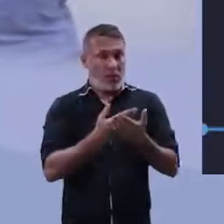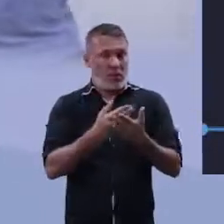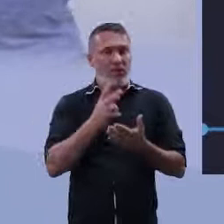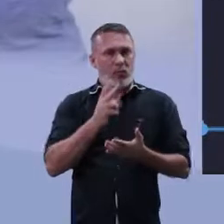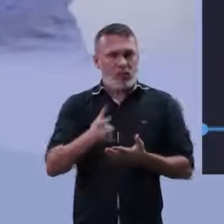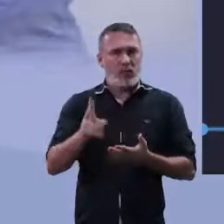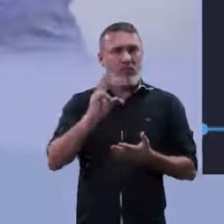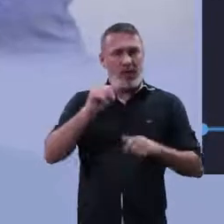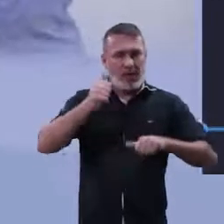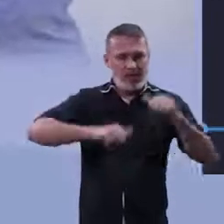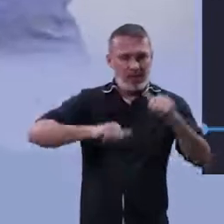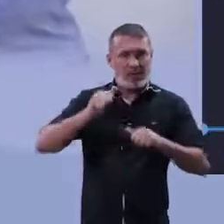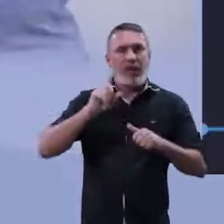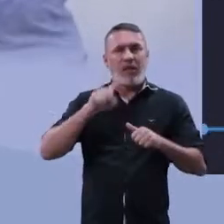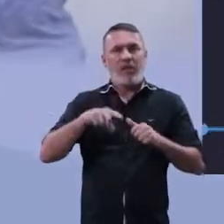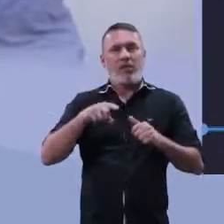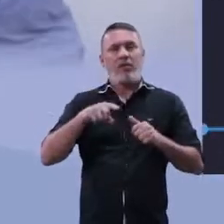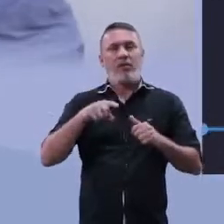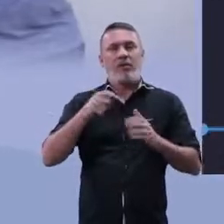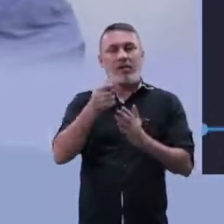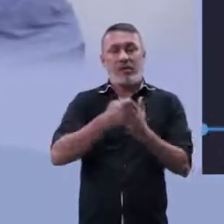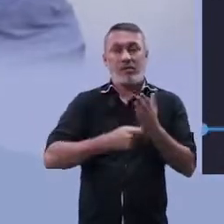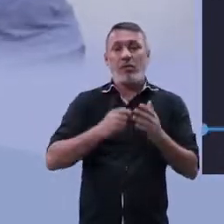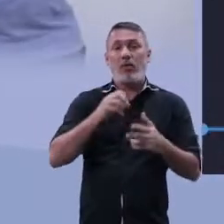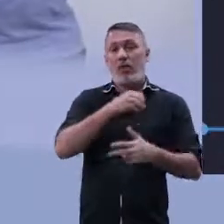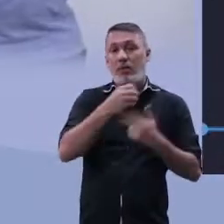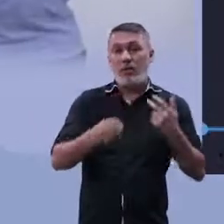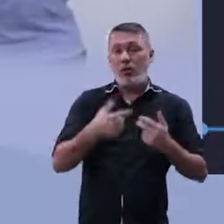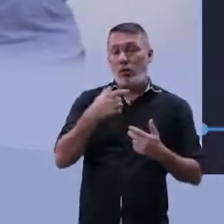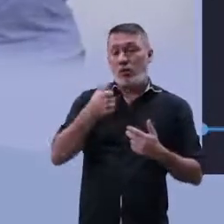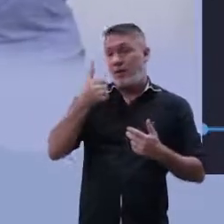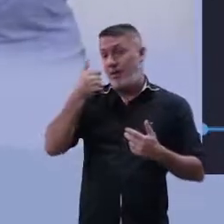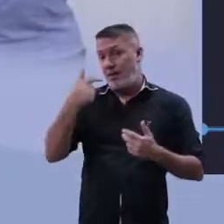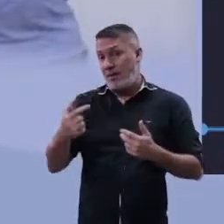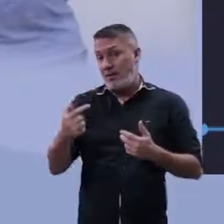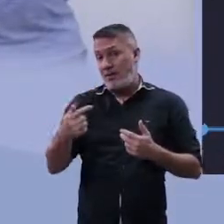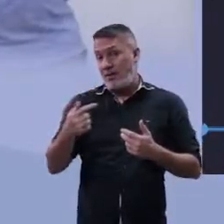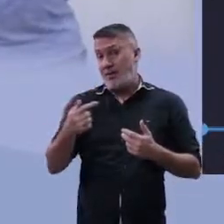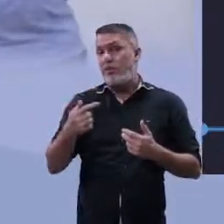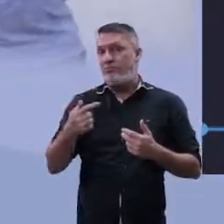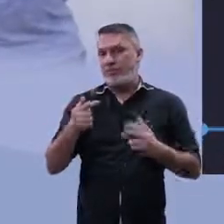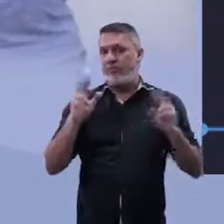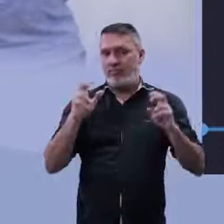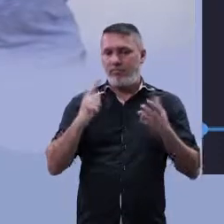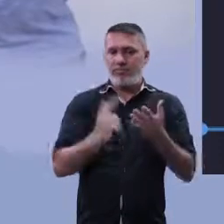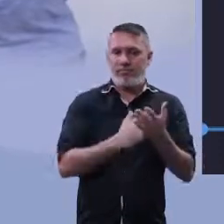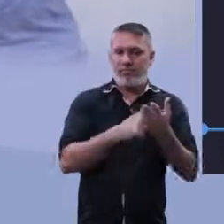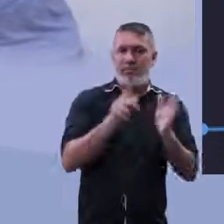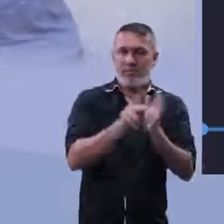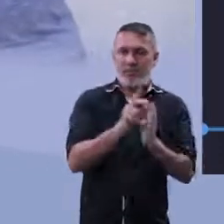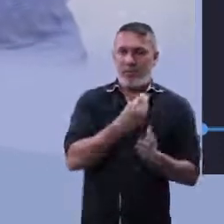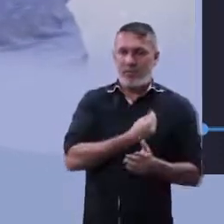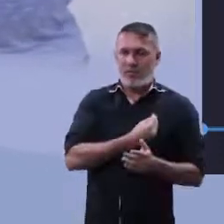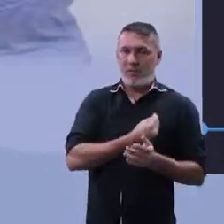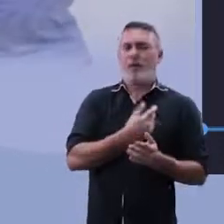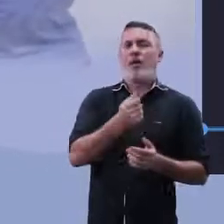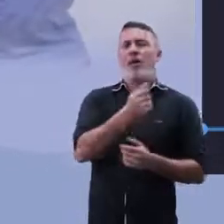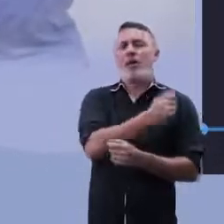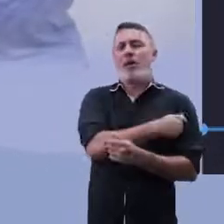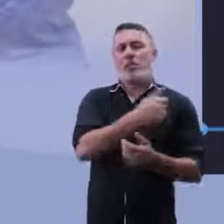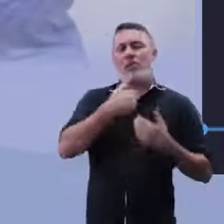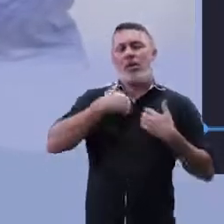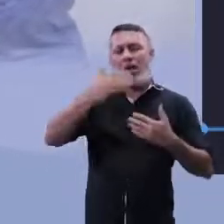Na próxima aula, nós vamos fazer a análise da redação do Enem de 2017, ou seja, a cartilha do participante. Meu aluno,